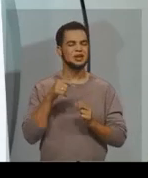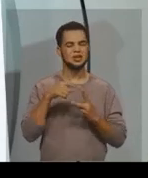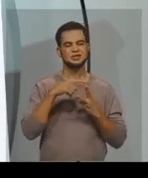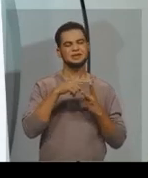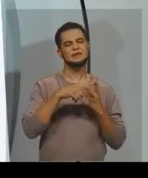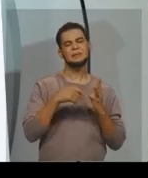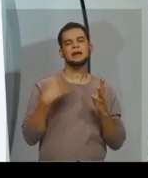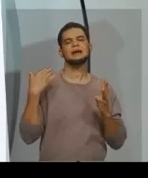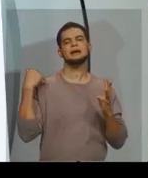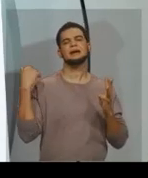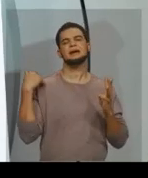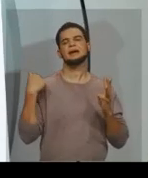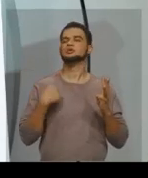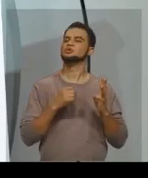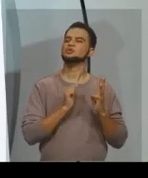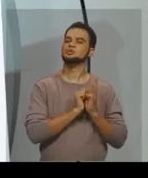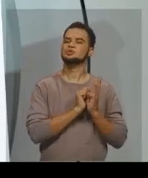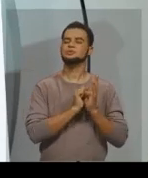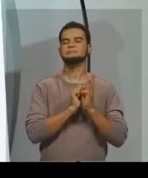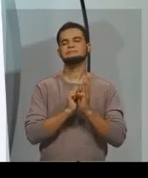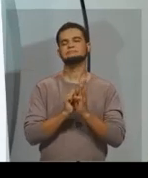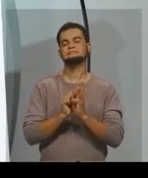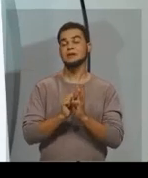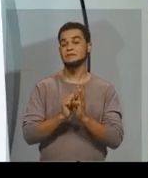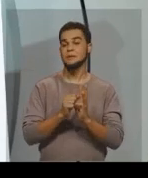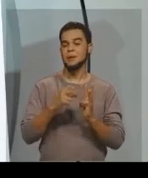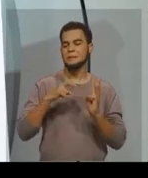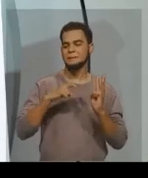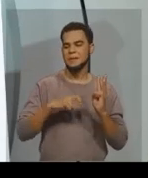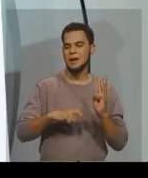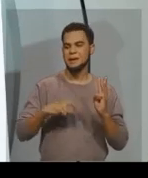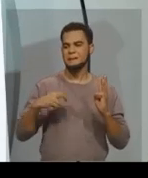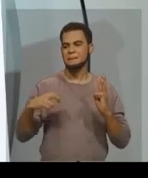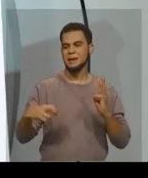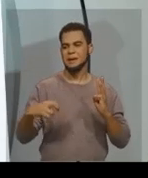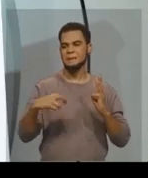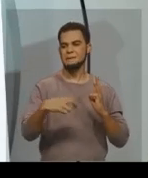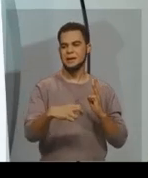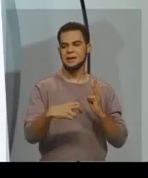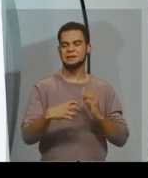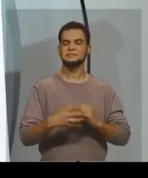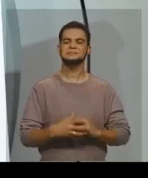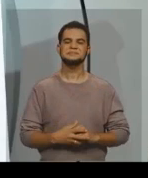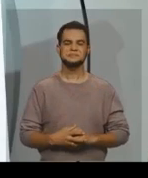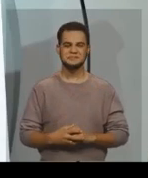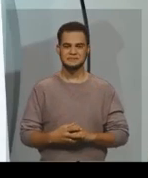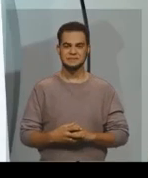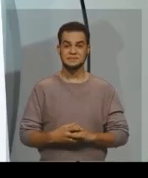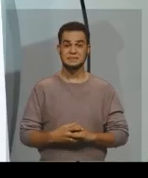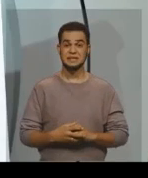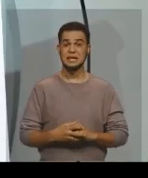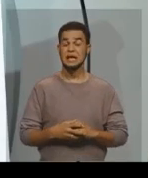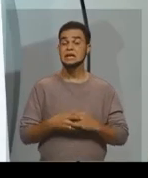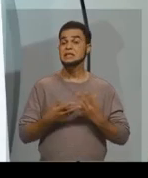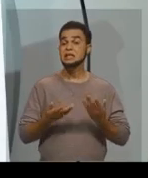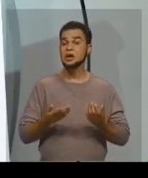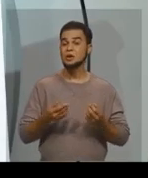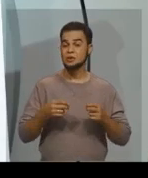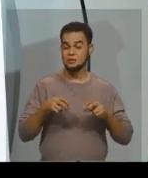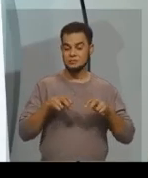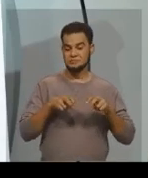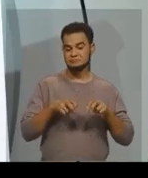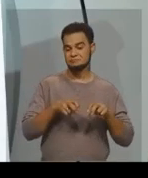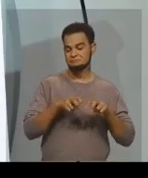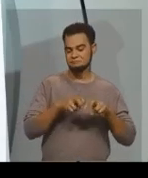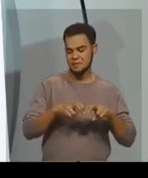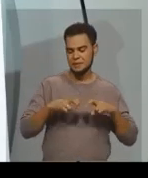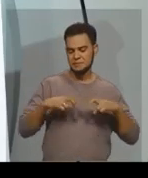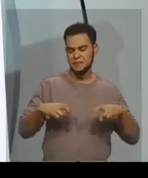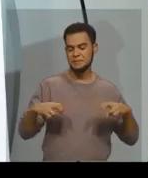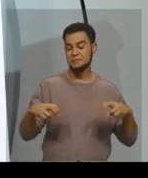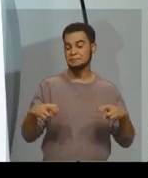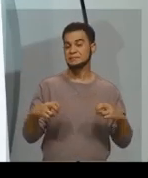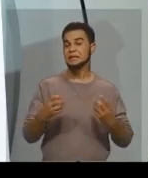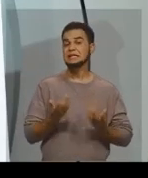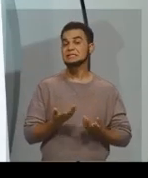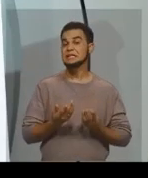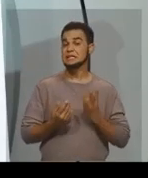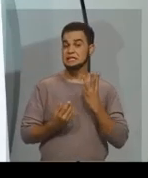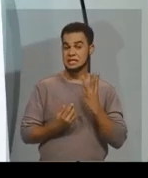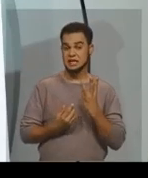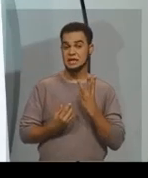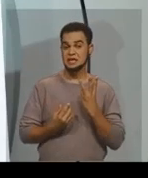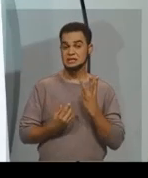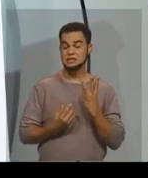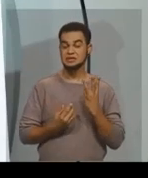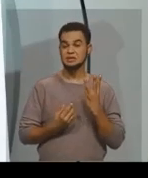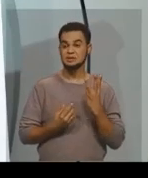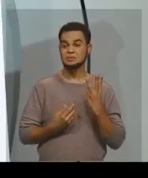gente vai sentar uma mesa e tem 3 cadeiras. De quantas formas a gente pode sentar? Ué, já que tem 3 cadeiras, a gente pode